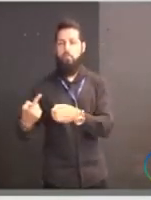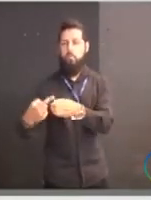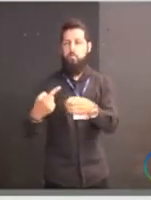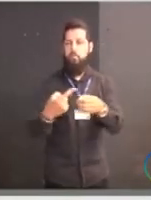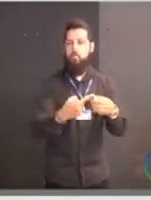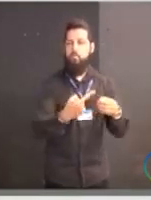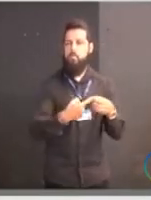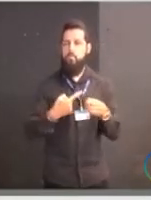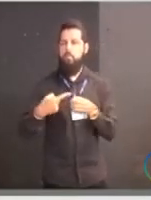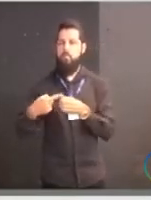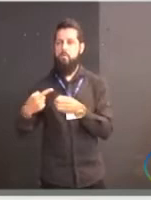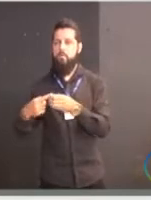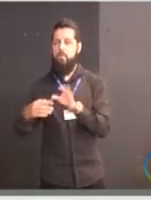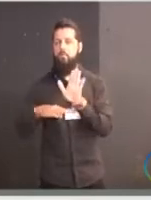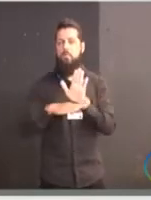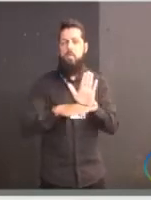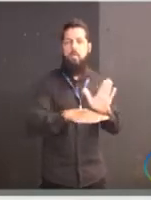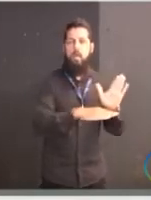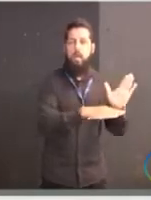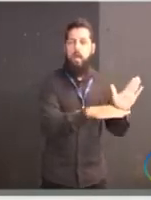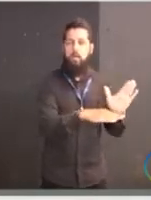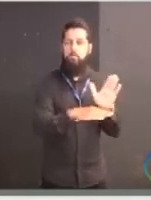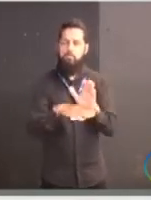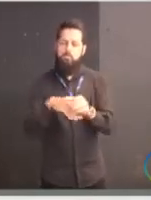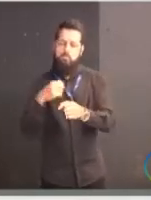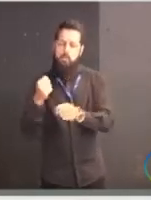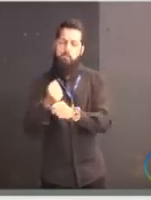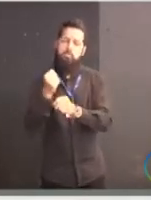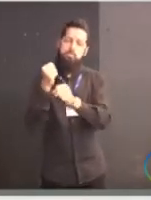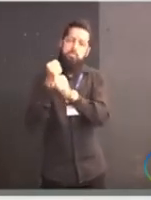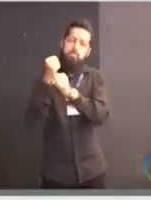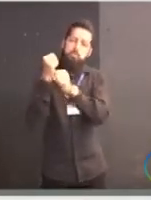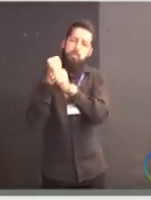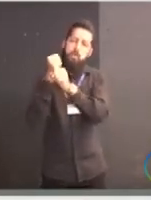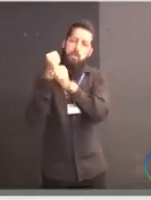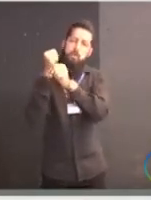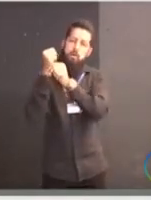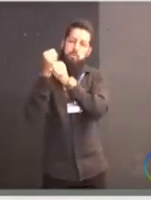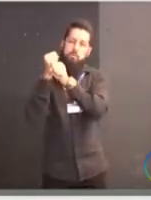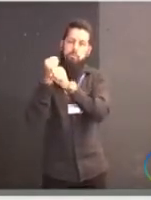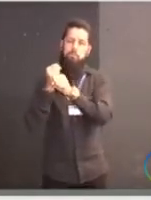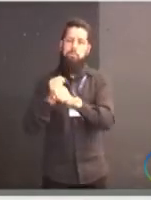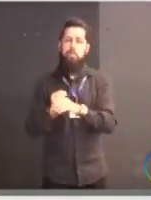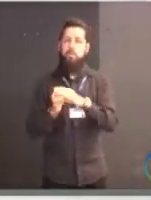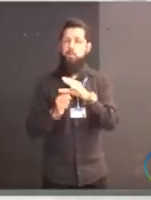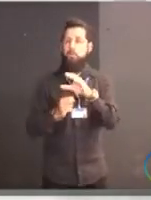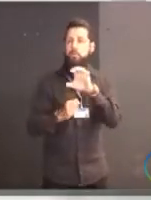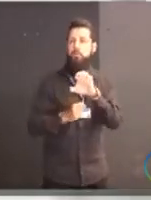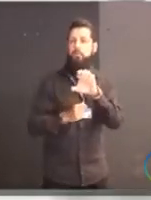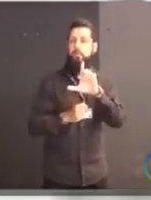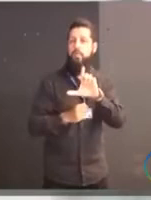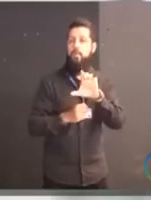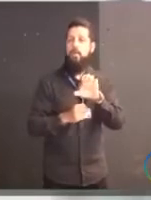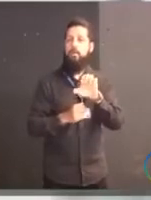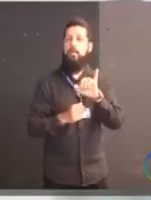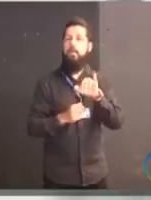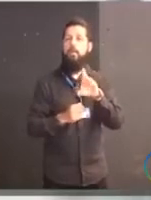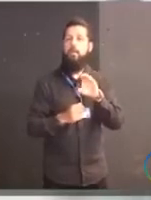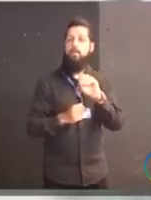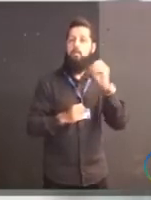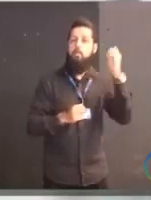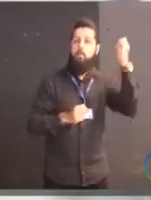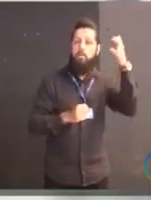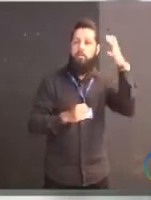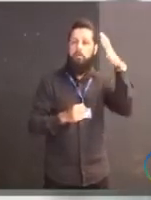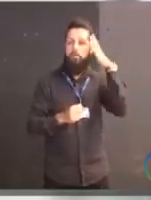postos, ajudando os brasileiros a construir o grande celeiro espiritual do futuro. Muito bem.